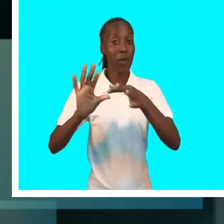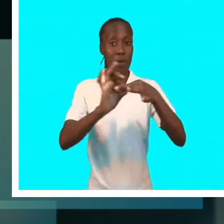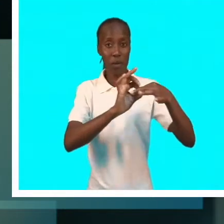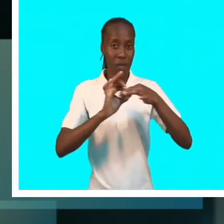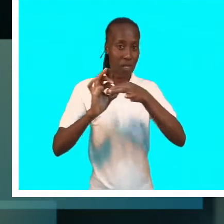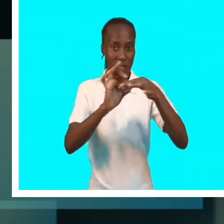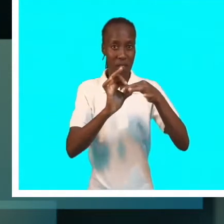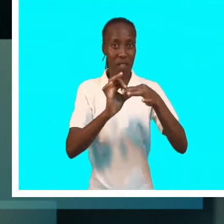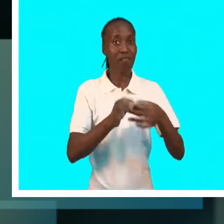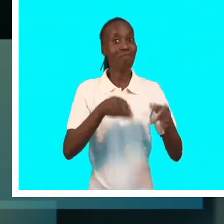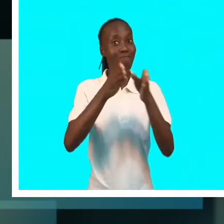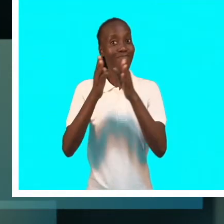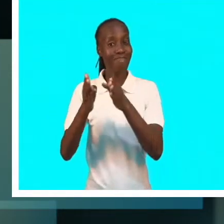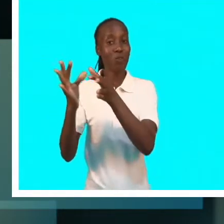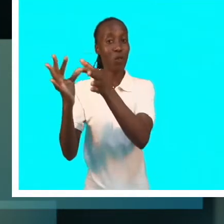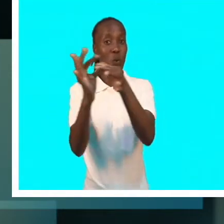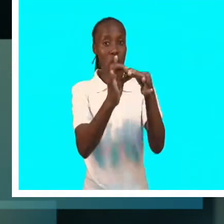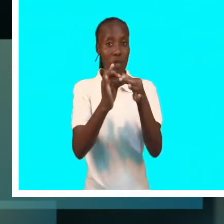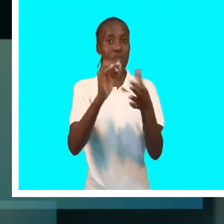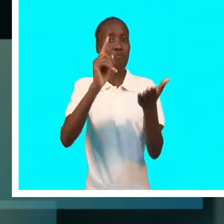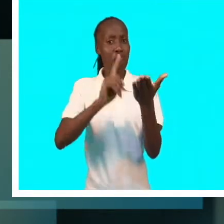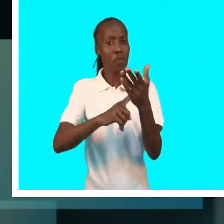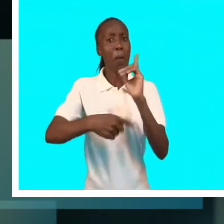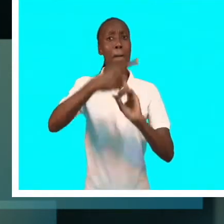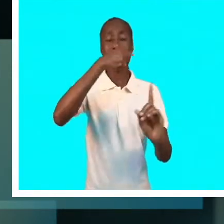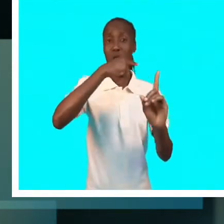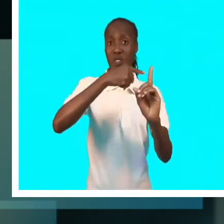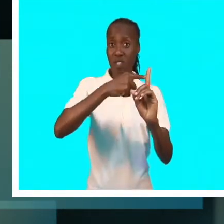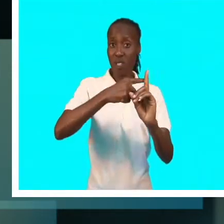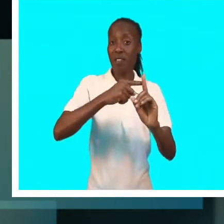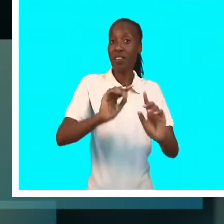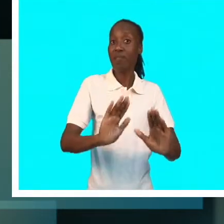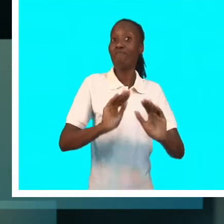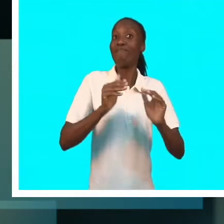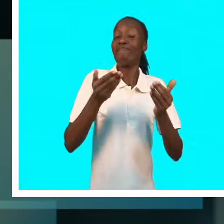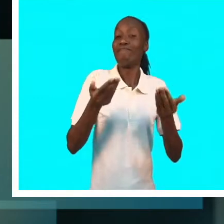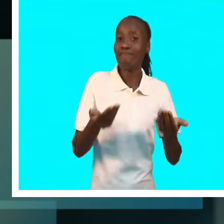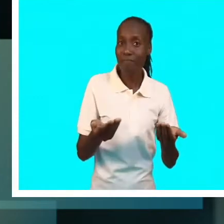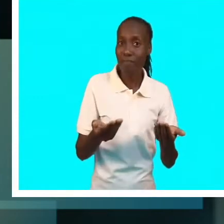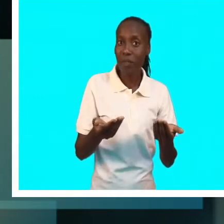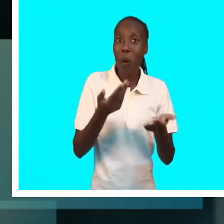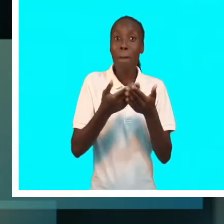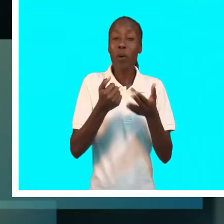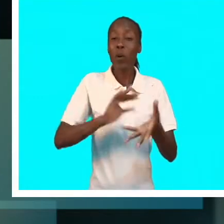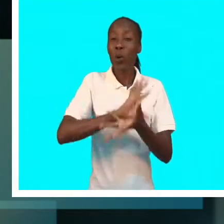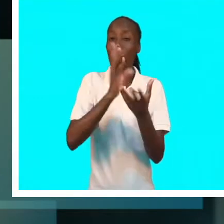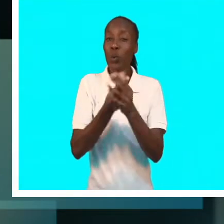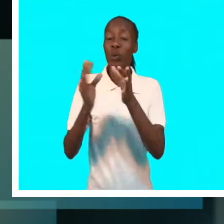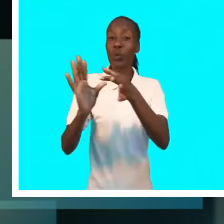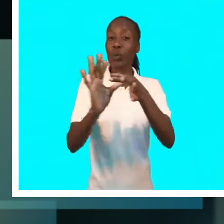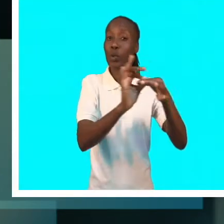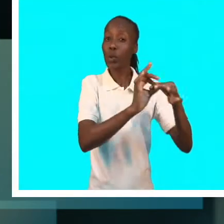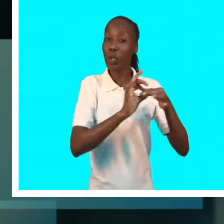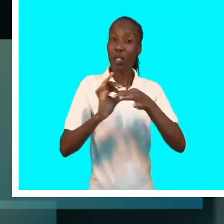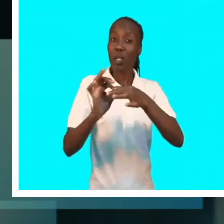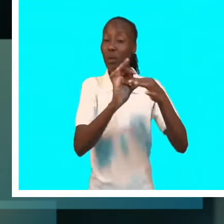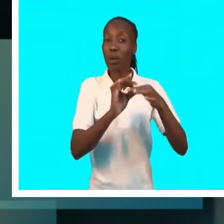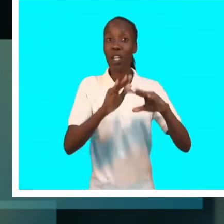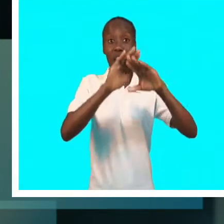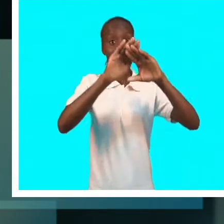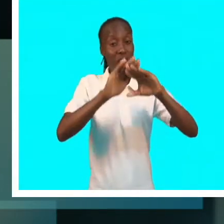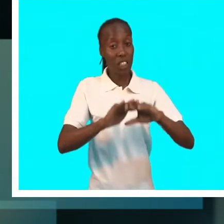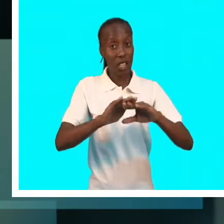reunião de coordenação de coordenadores foi positivo, na medida em que todos os